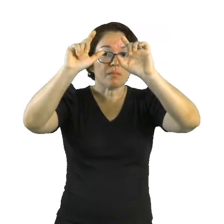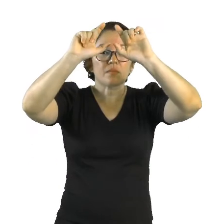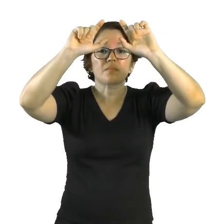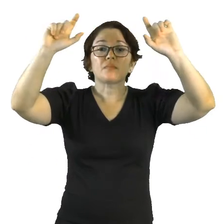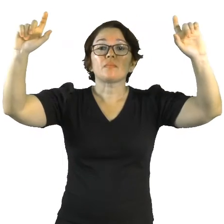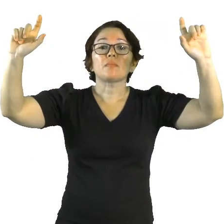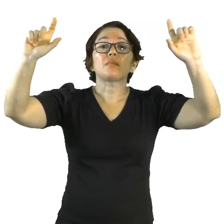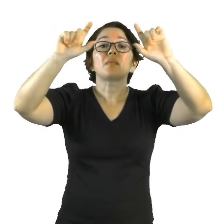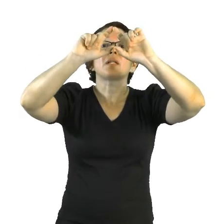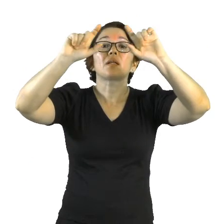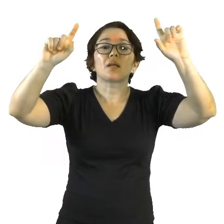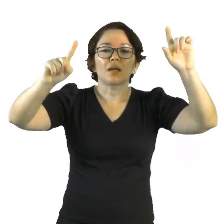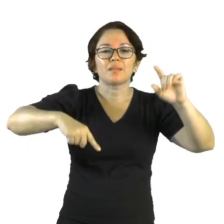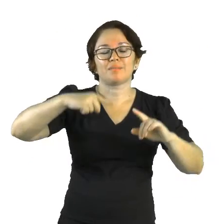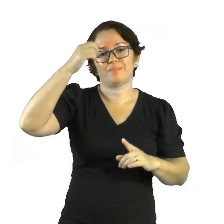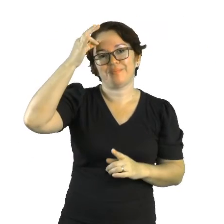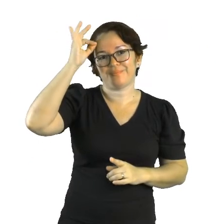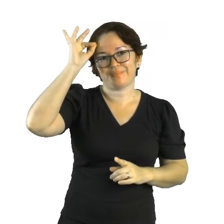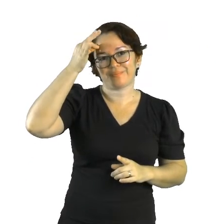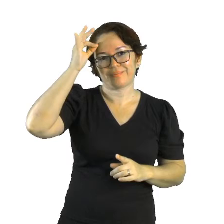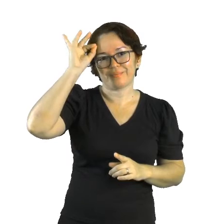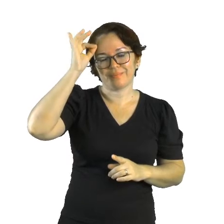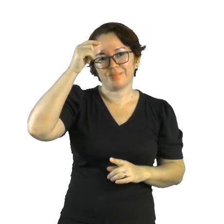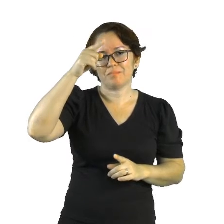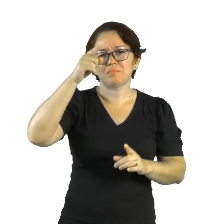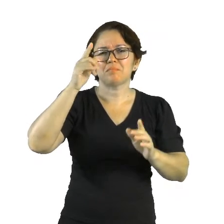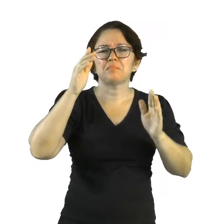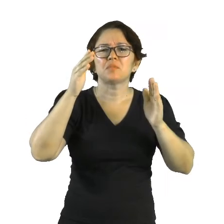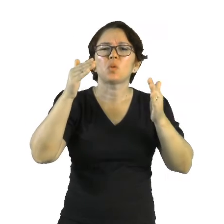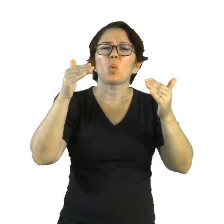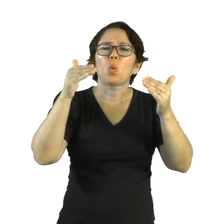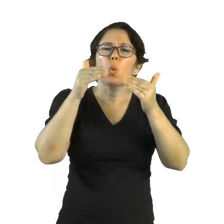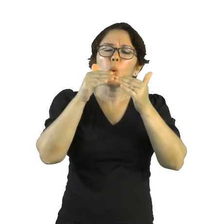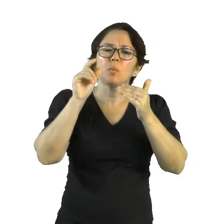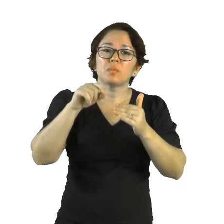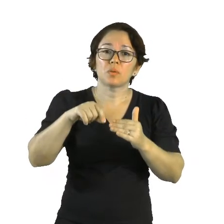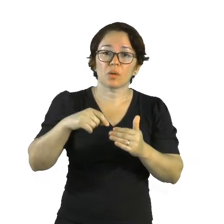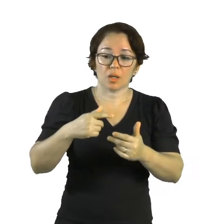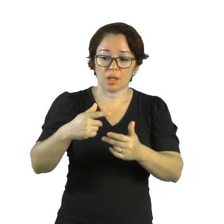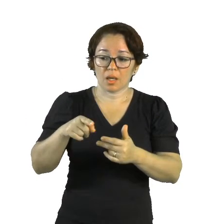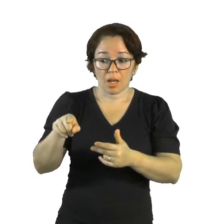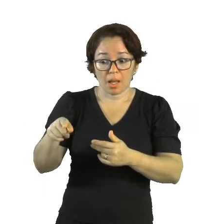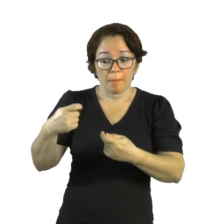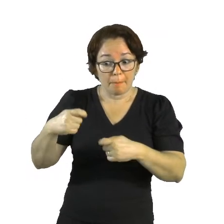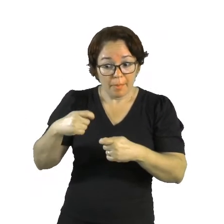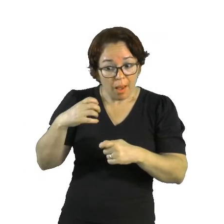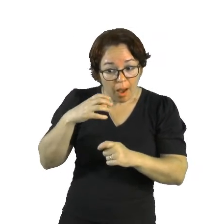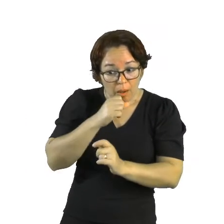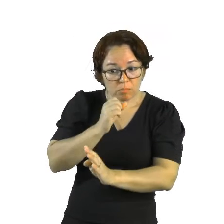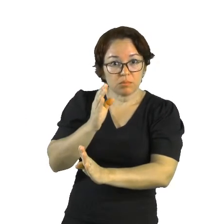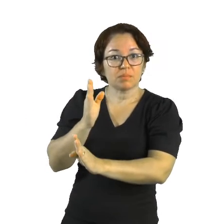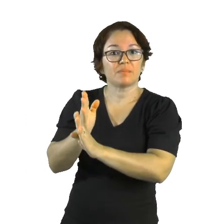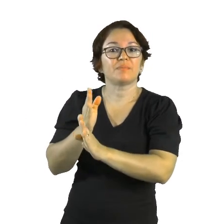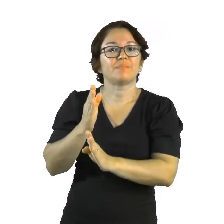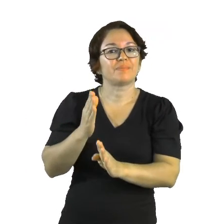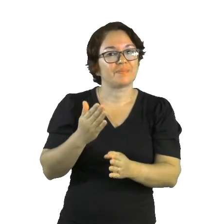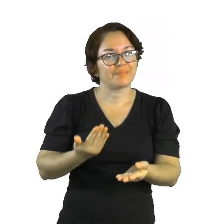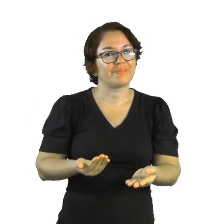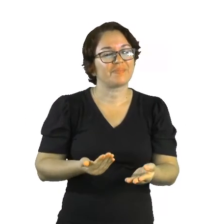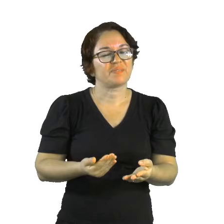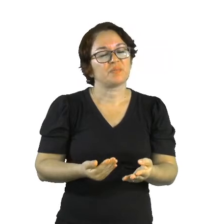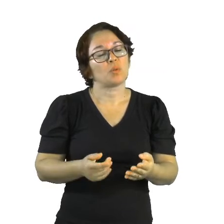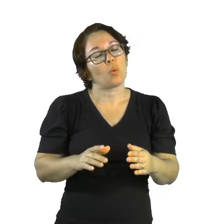é Urgente. Refere-se a algo que precisa ser descoberto com urgência, podendo também ter